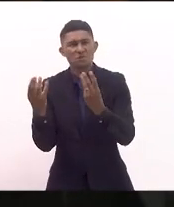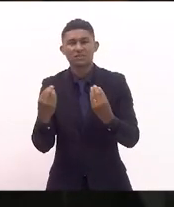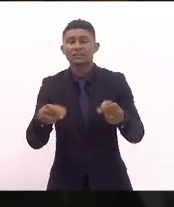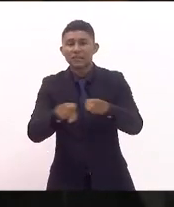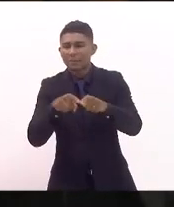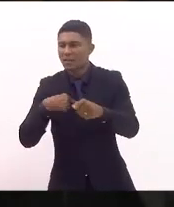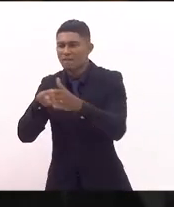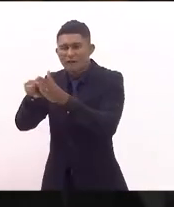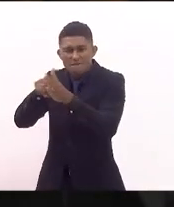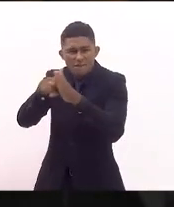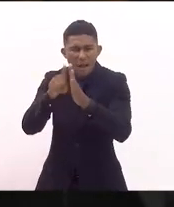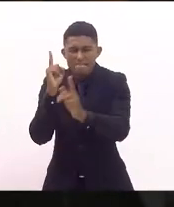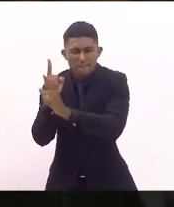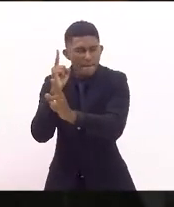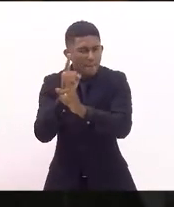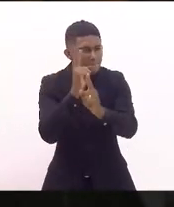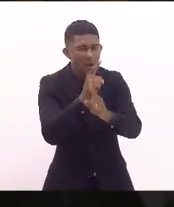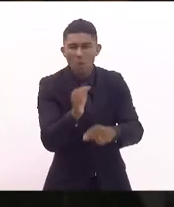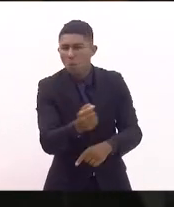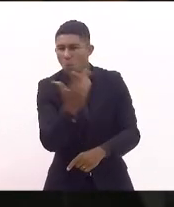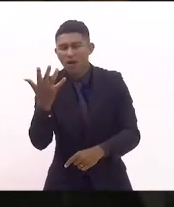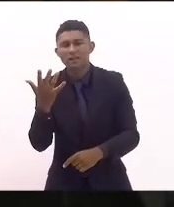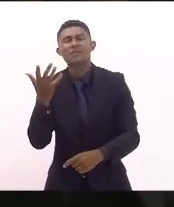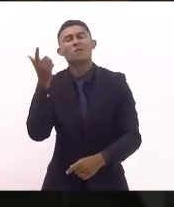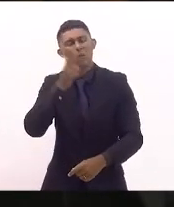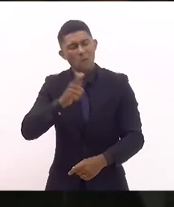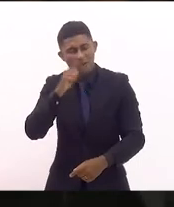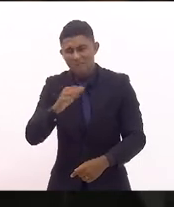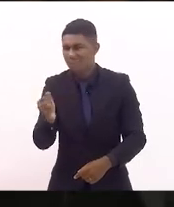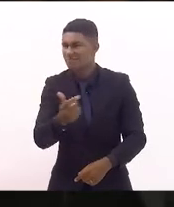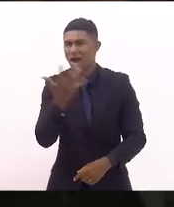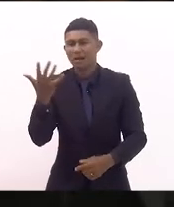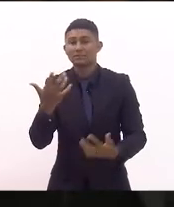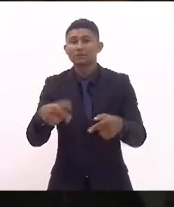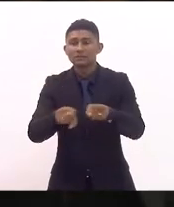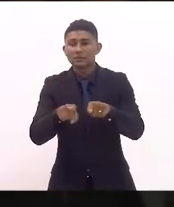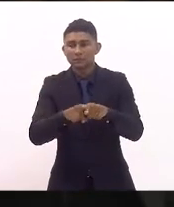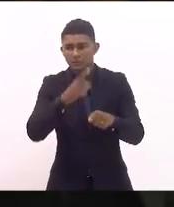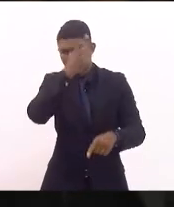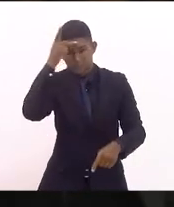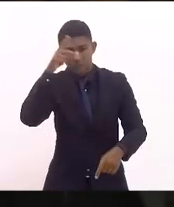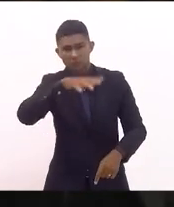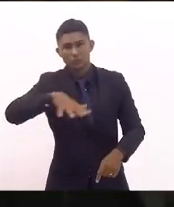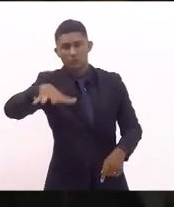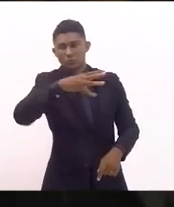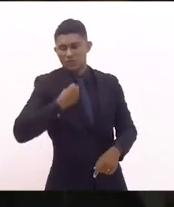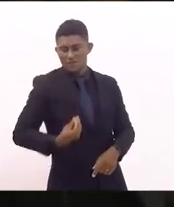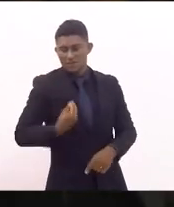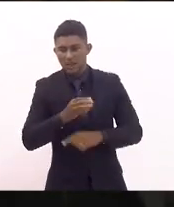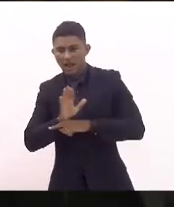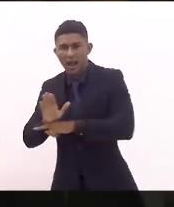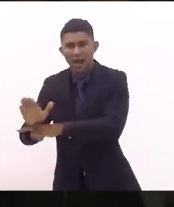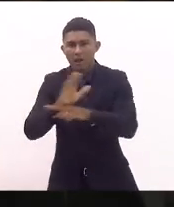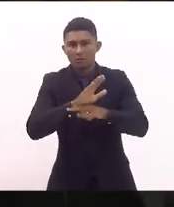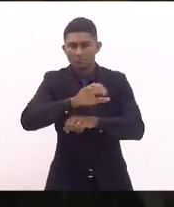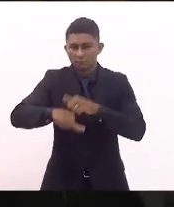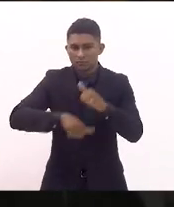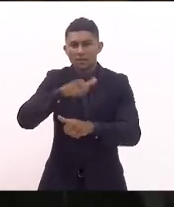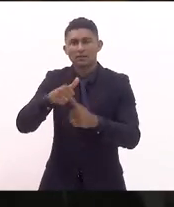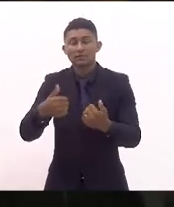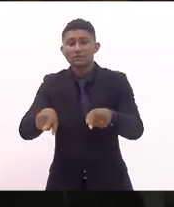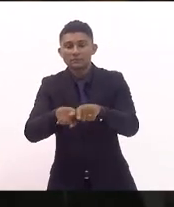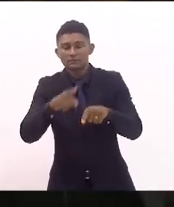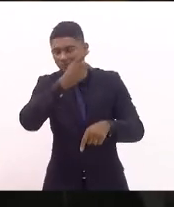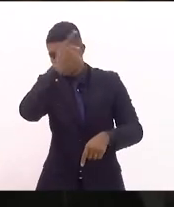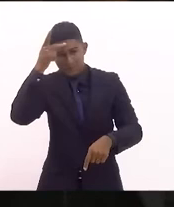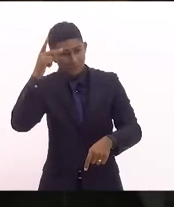solucionados, sobretudo, quantas vidas toquei e transformei, trazendo libertação, resgatando vítimas